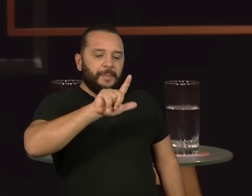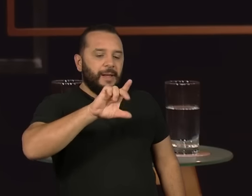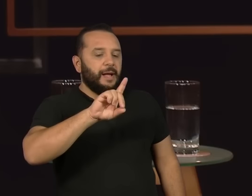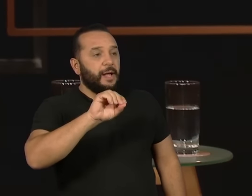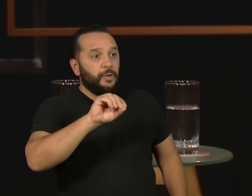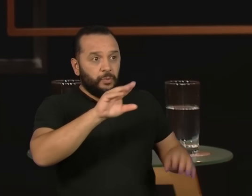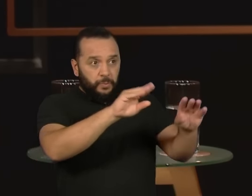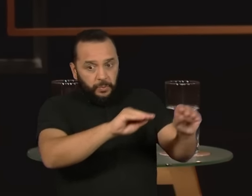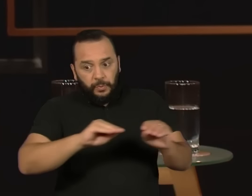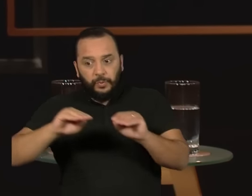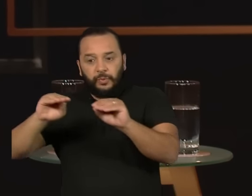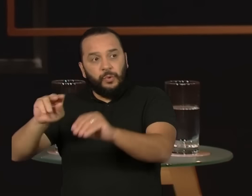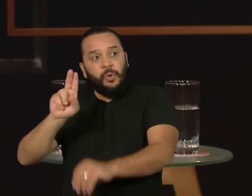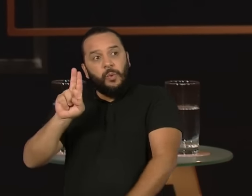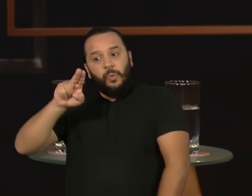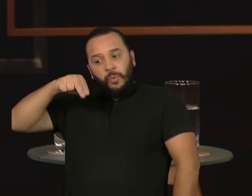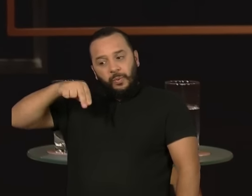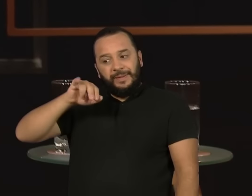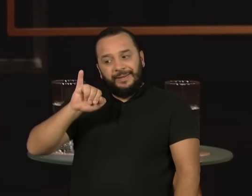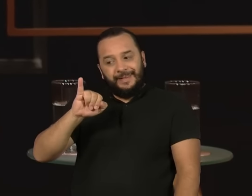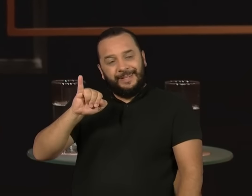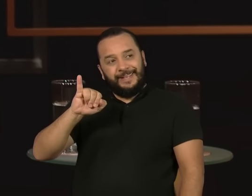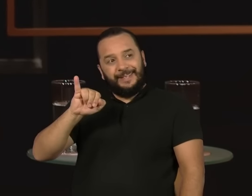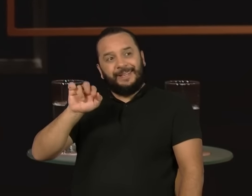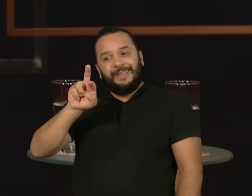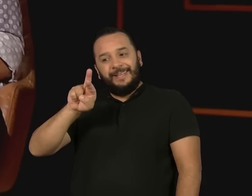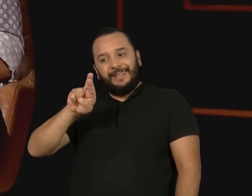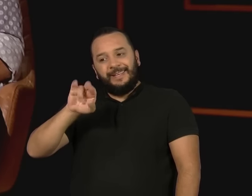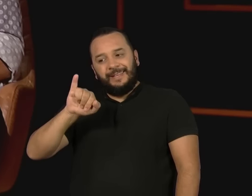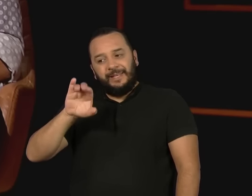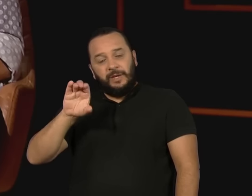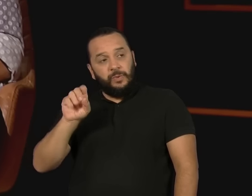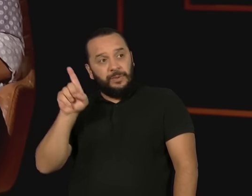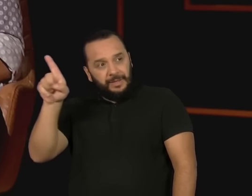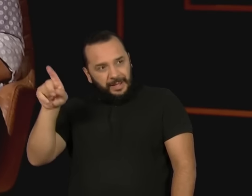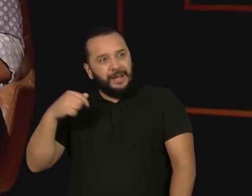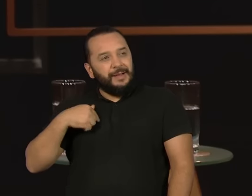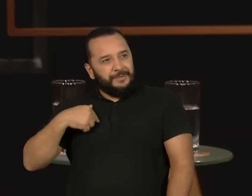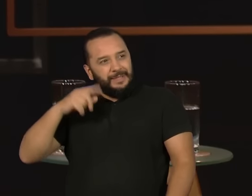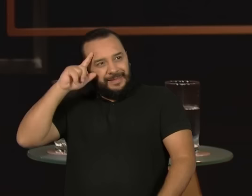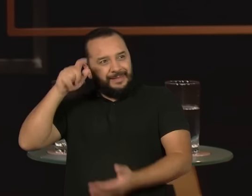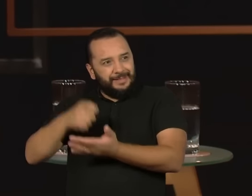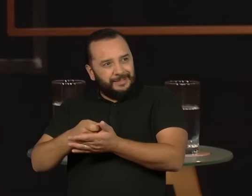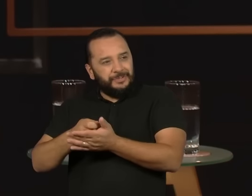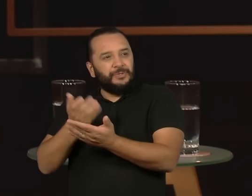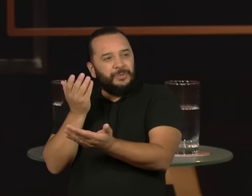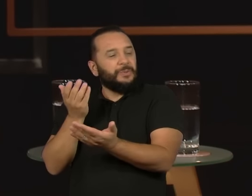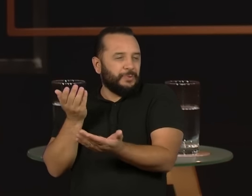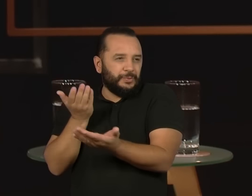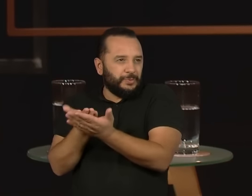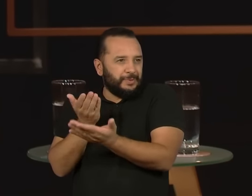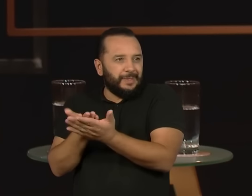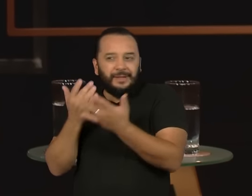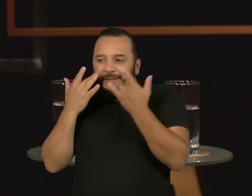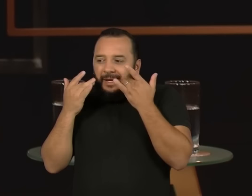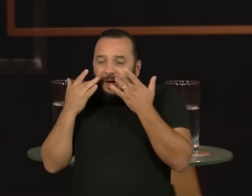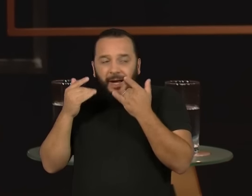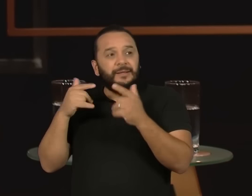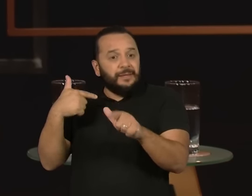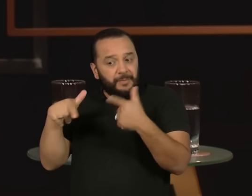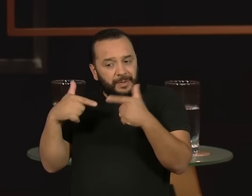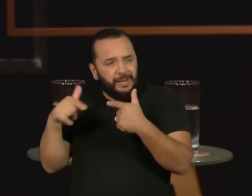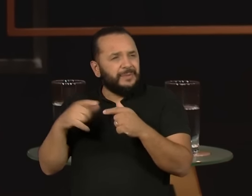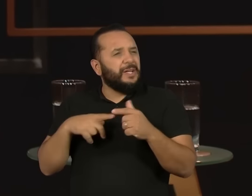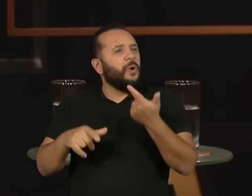Rio de Janeiro. Quer dizer, aí você já tinha se decidido pelo teatro, imagino, né? Sim. Você chegou a trabalhar em alguma outra área? Teve algum interesse em